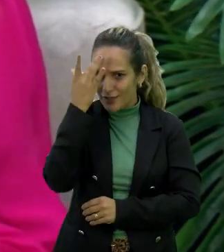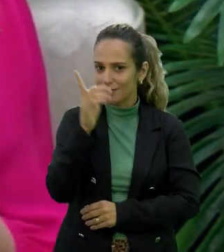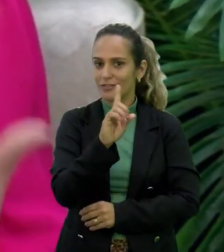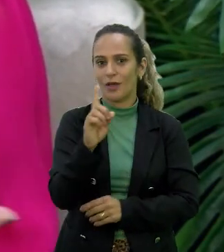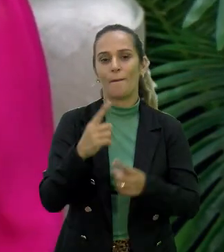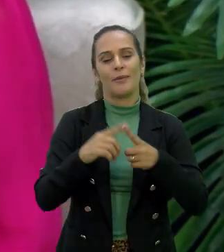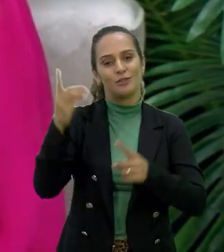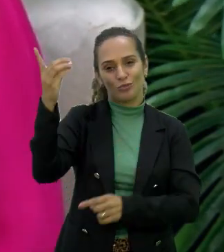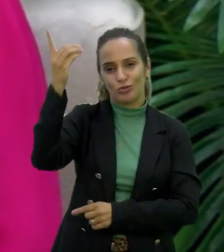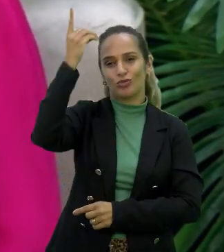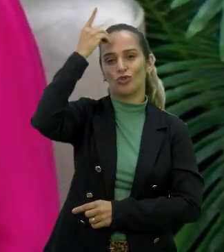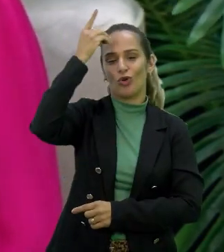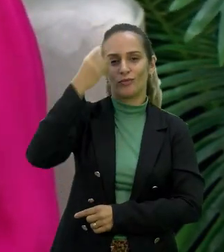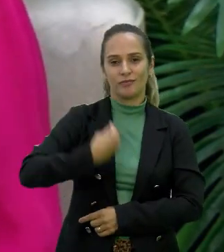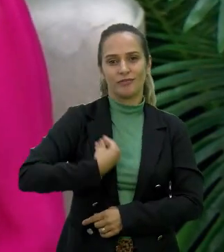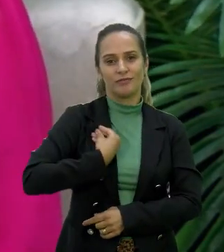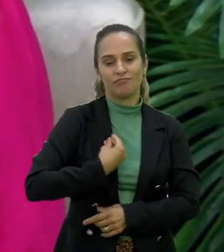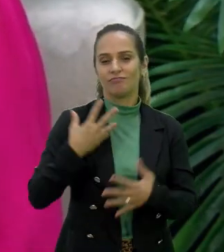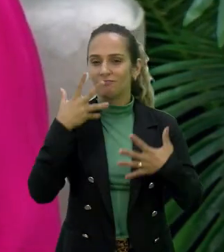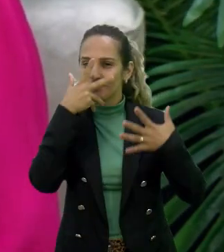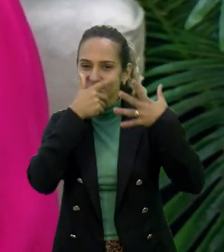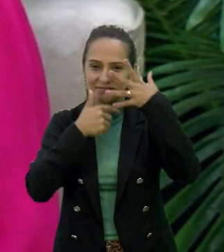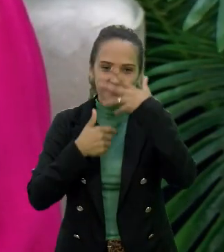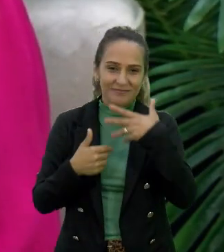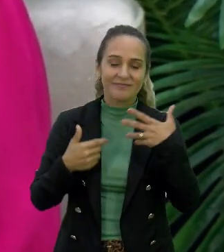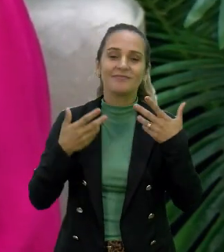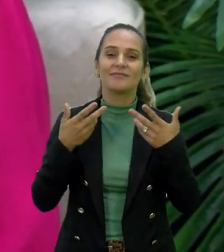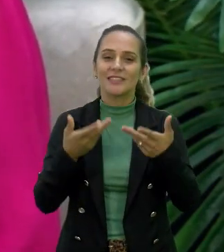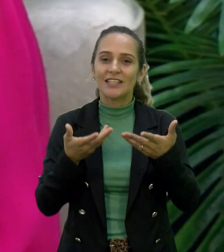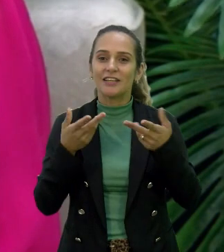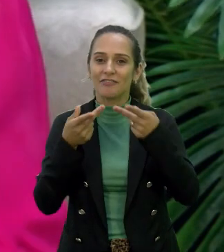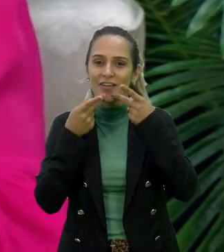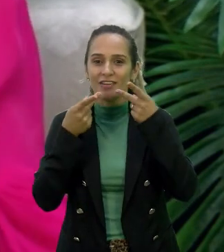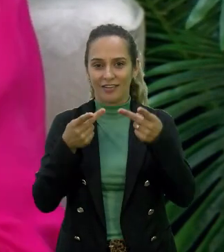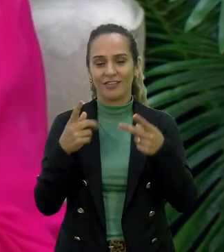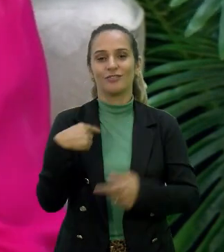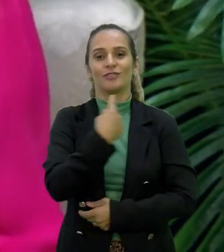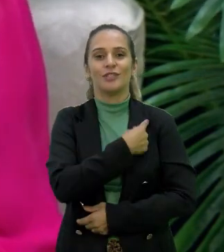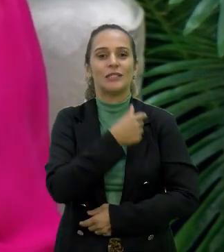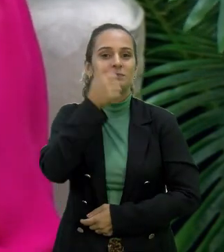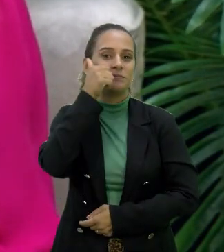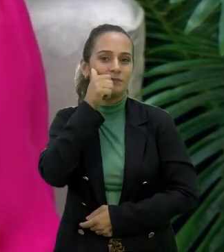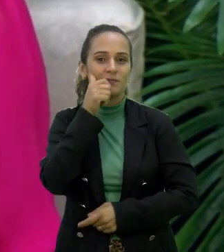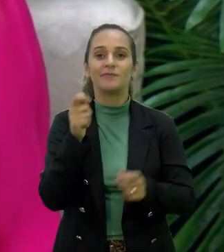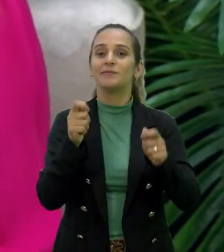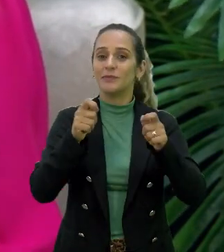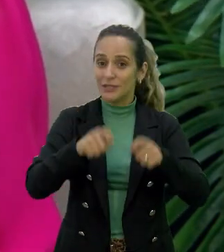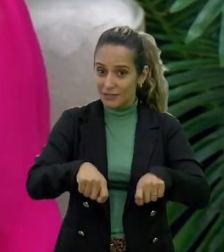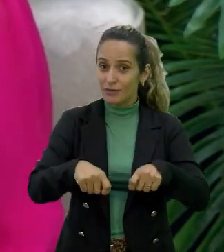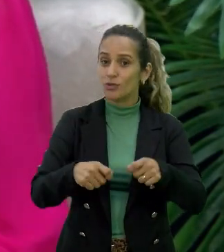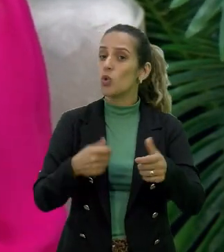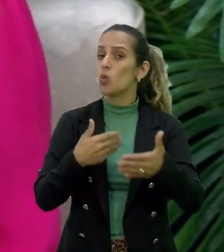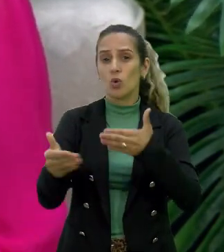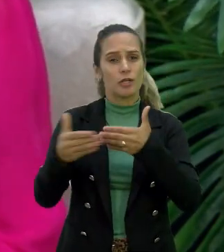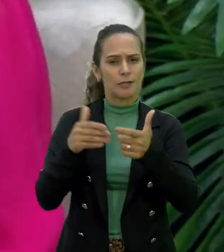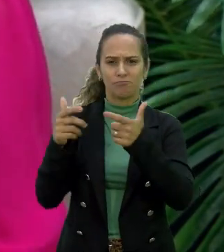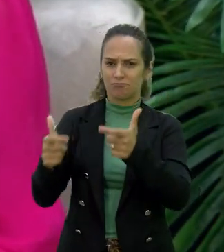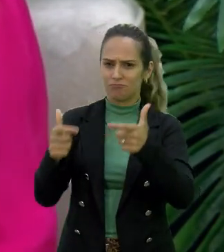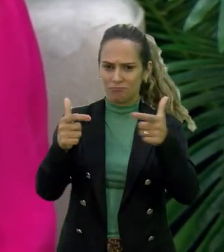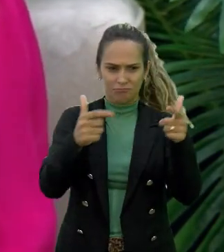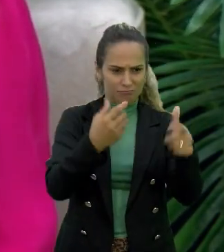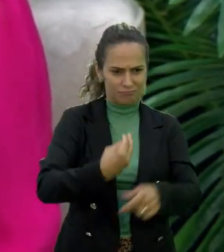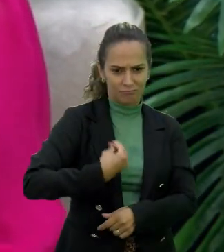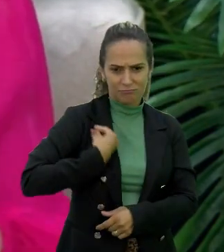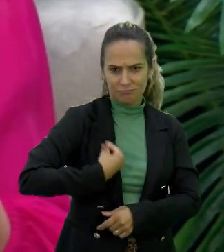a gente também tem o dom da vida o que é muito bonito Então eu queria dizer que nós mulheres podemos estar onde